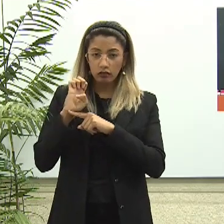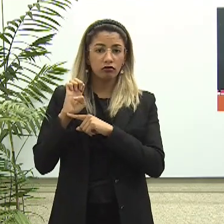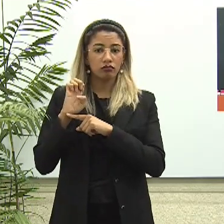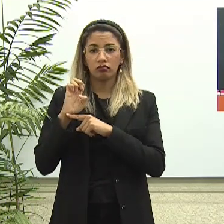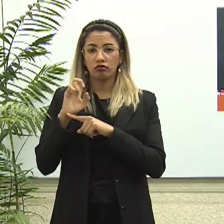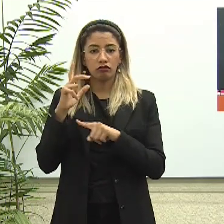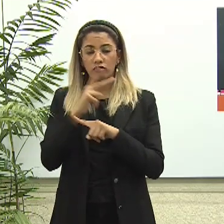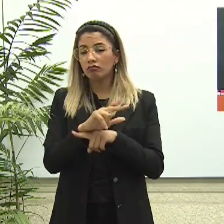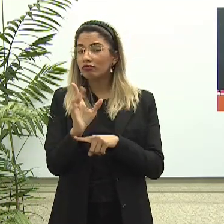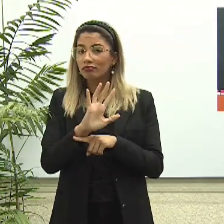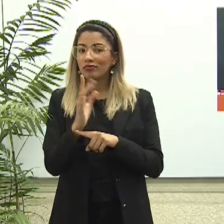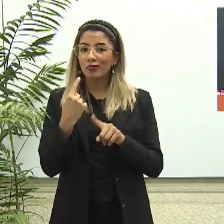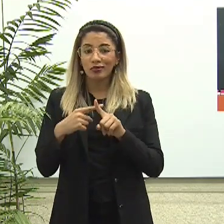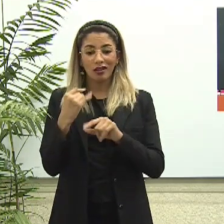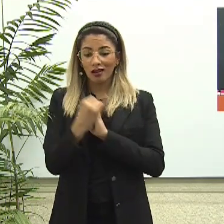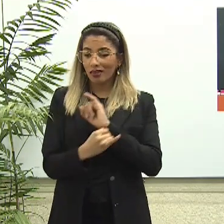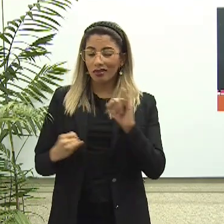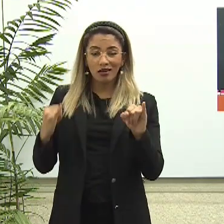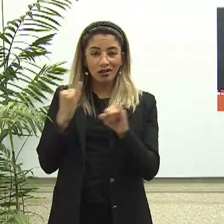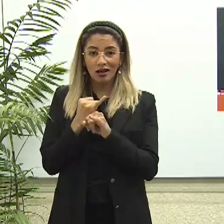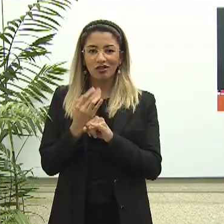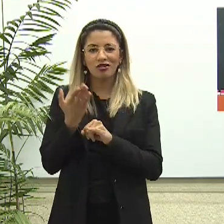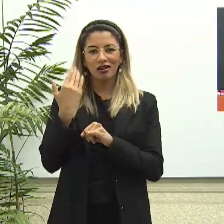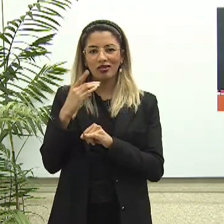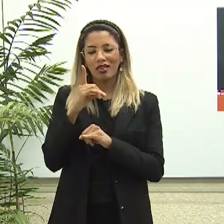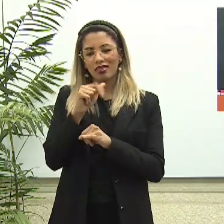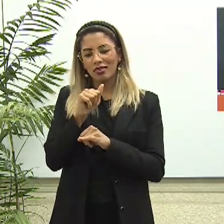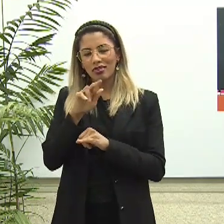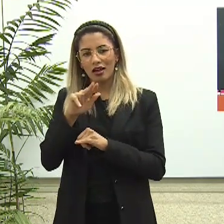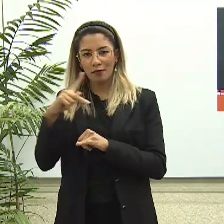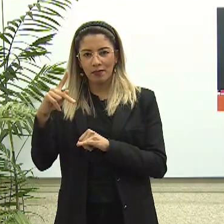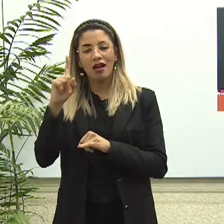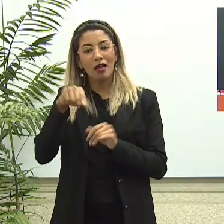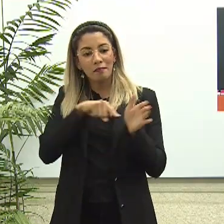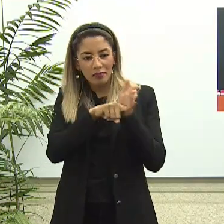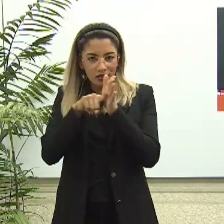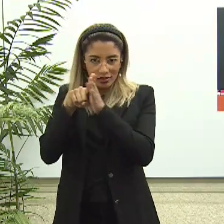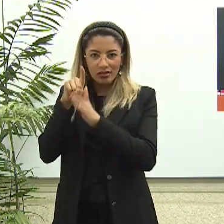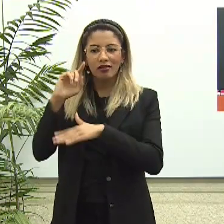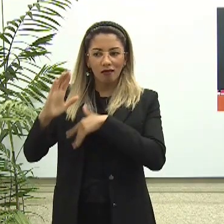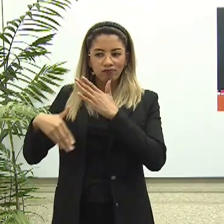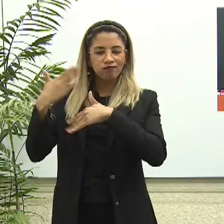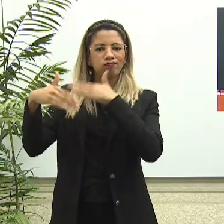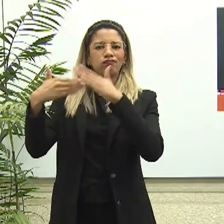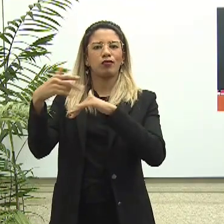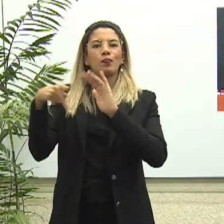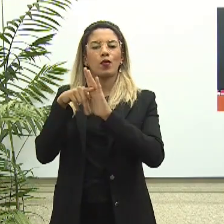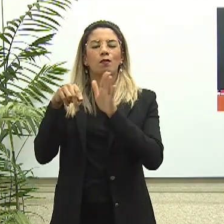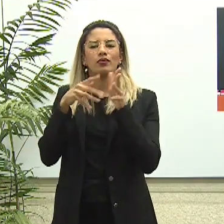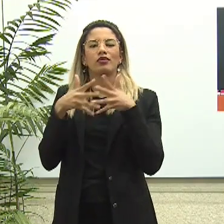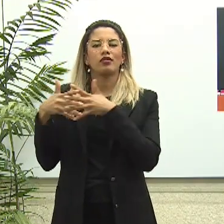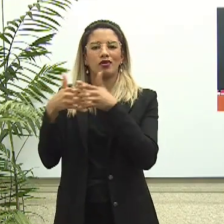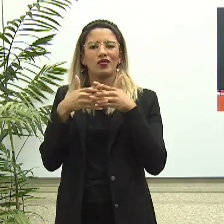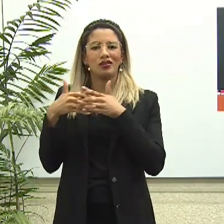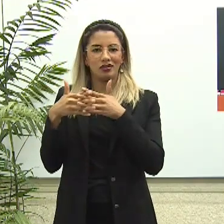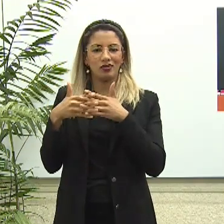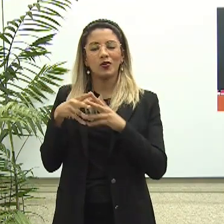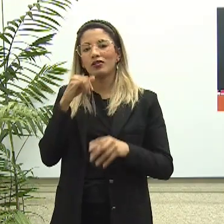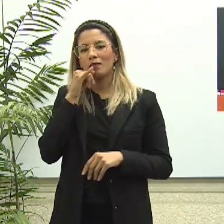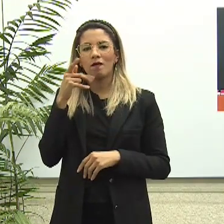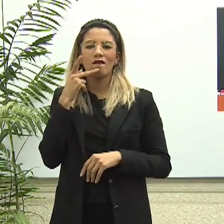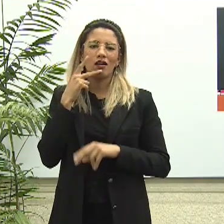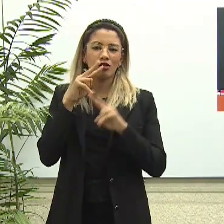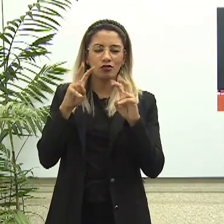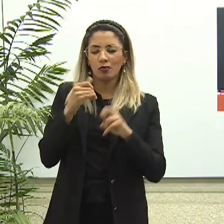internet veio da arpanet que veio da darpa que era departamento de pesquisa avançada dos Estados Unidos pessoal fala muito aí socialista de iPhone mas